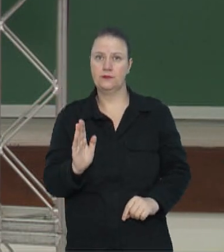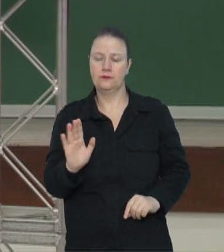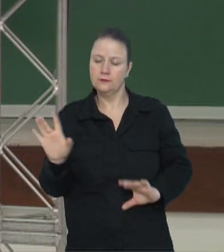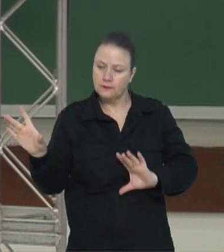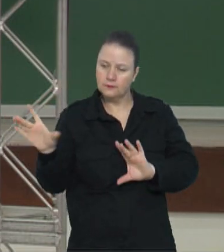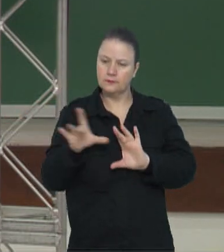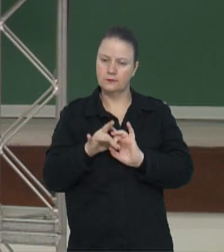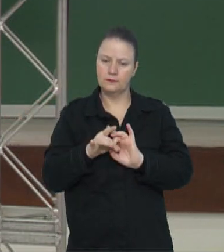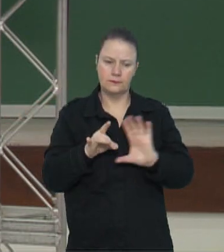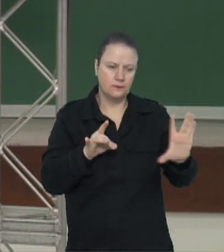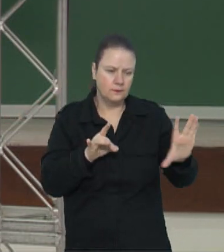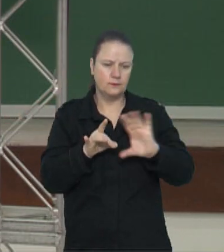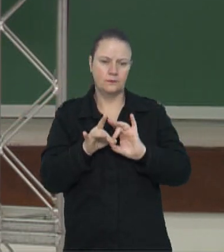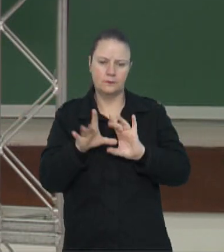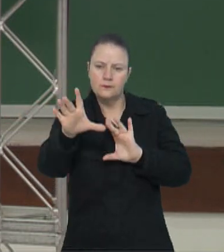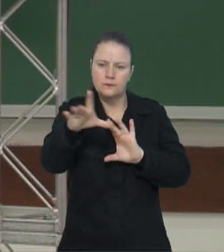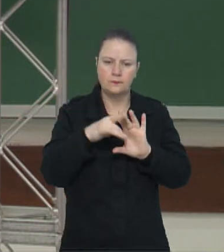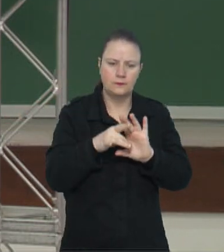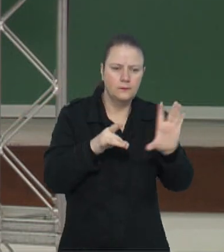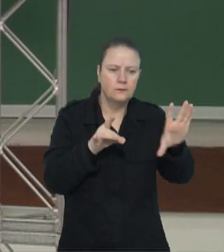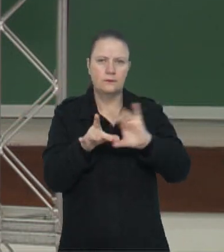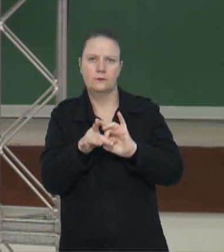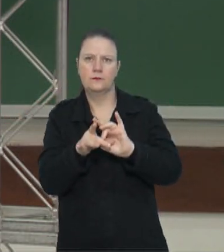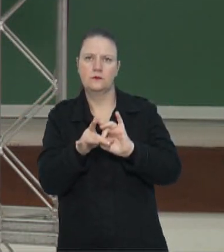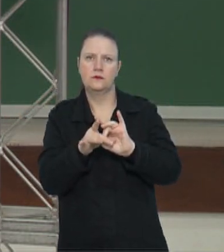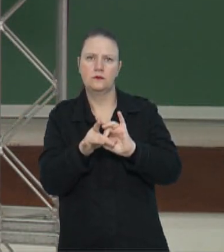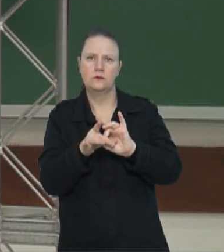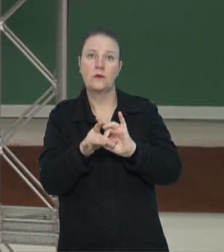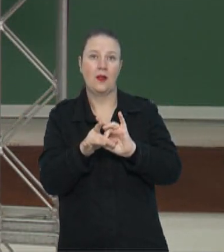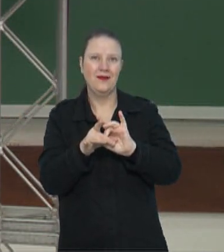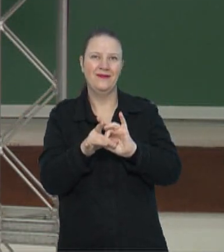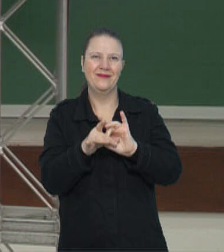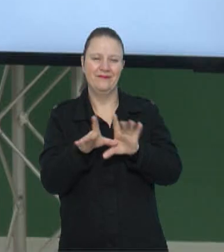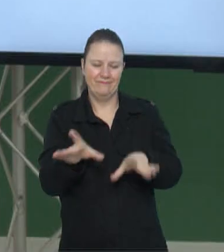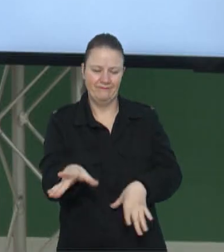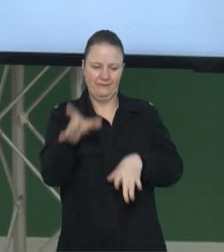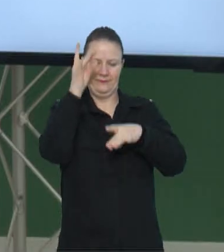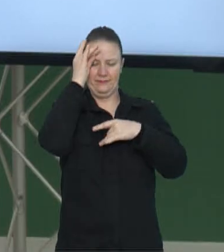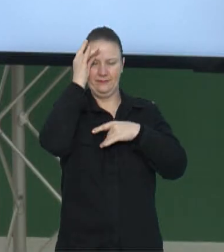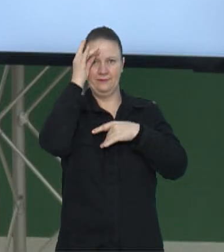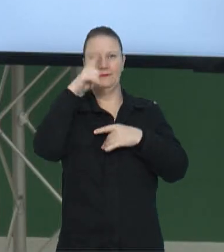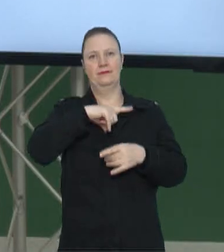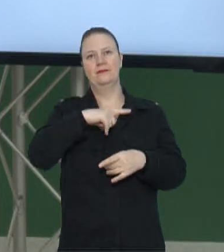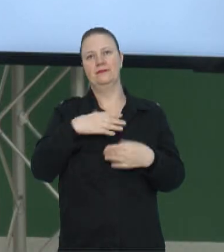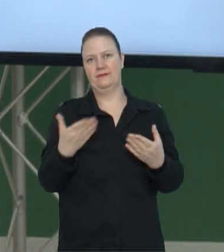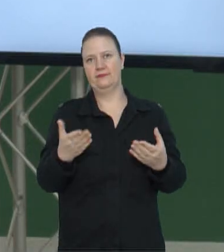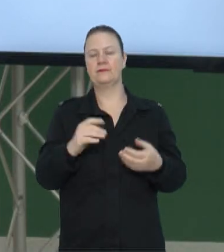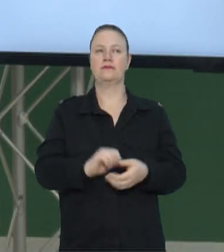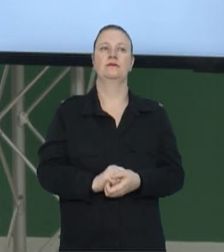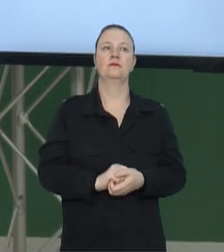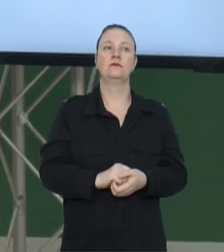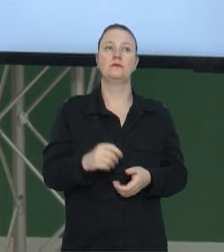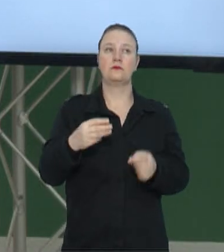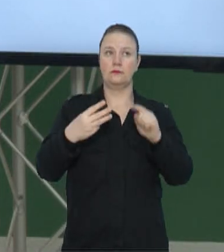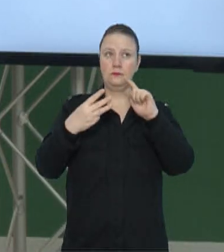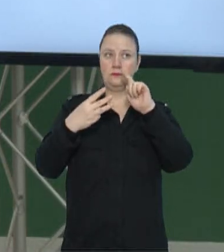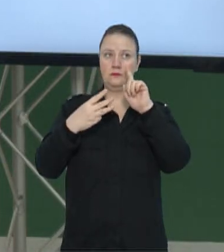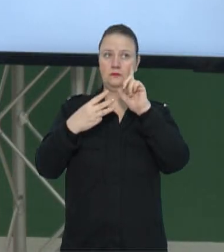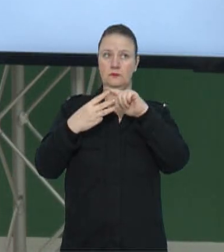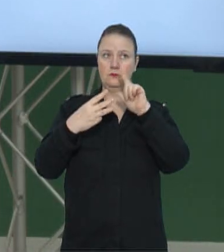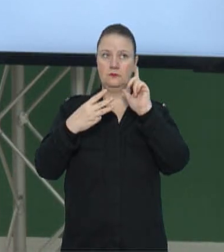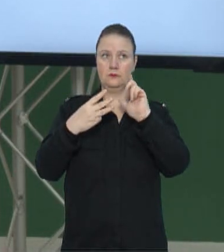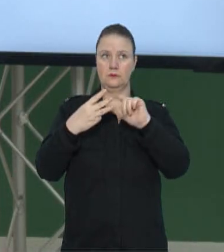diferentes características, certo? Lembrando que, se eu pensar em formação da população, eu tenho esses três aqui